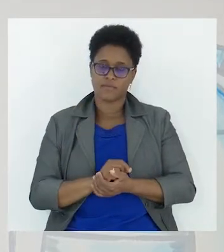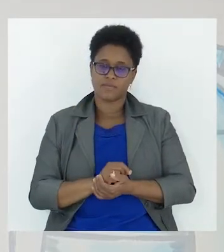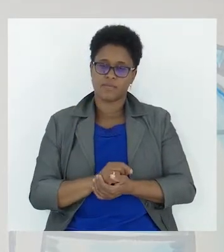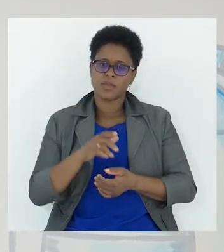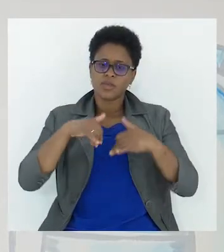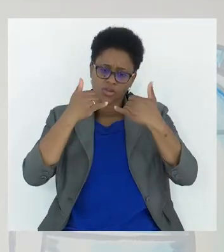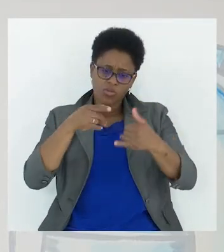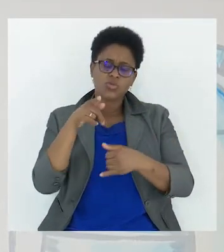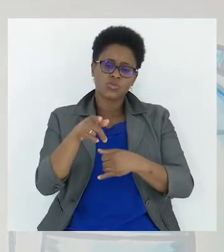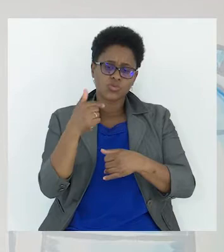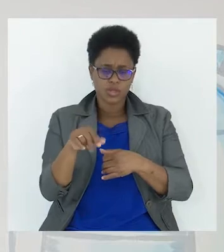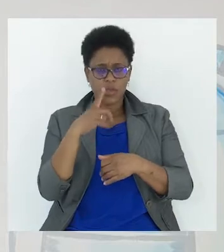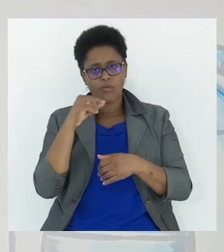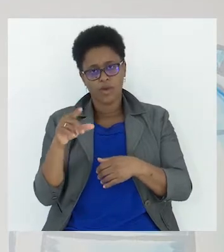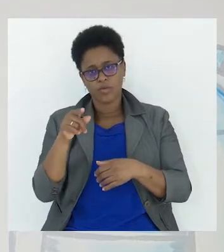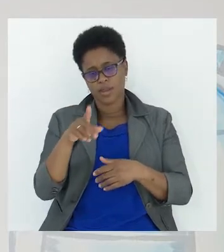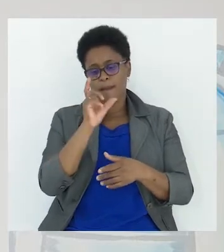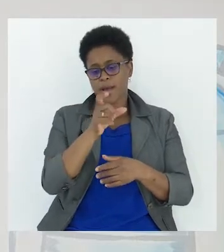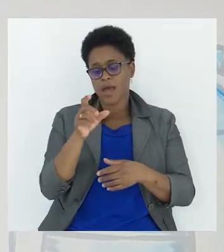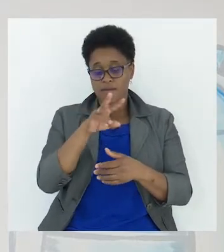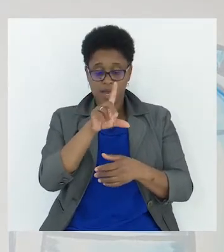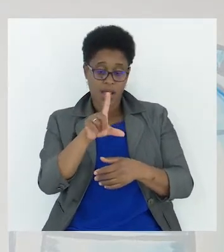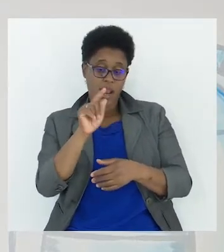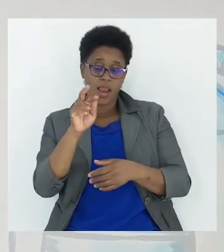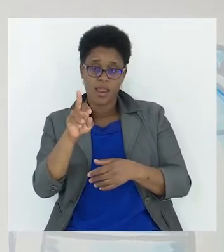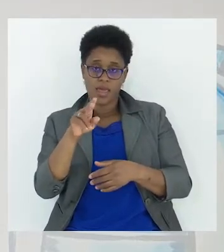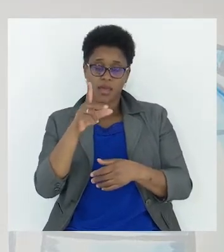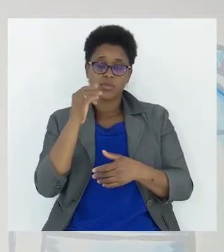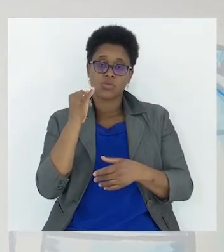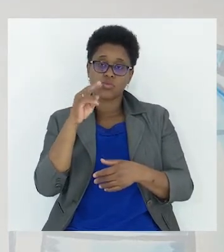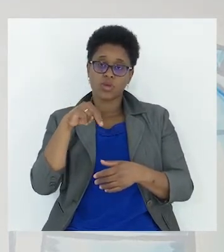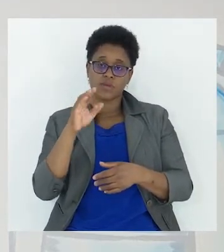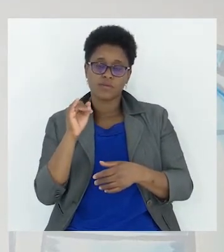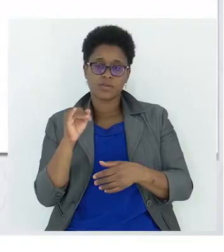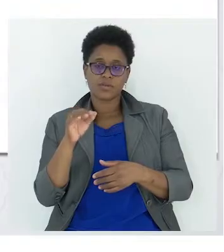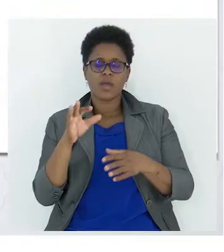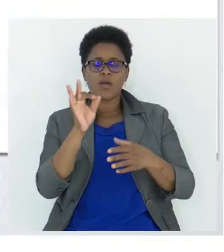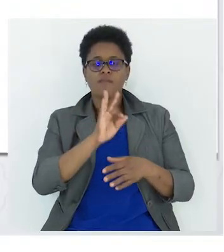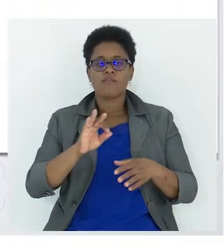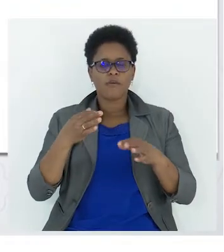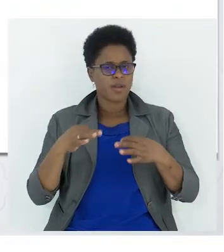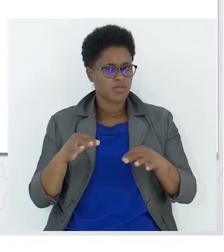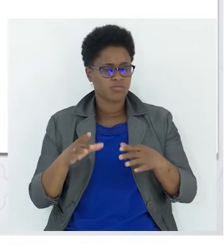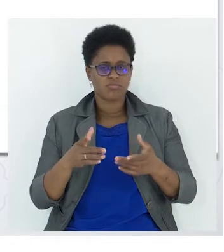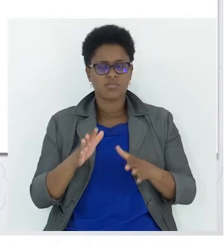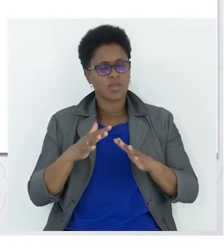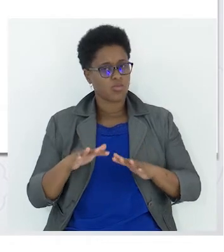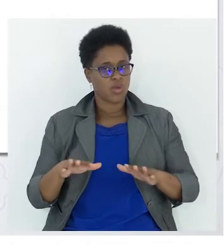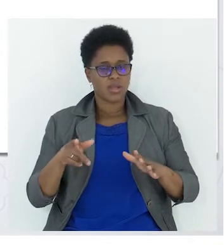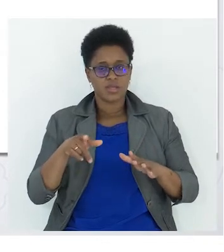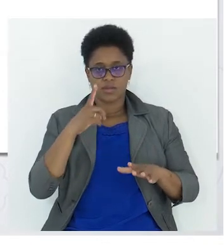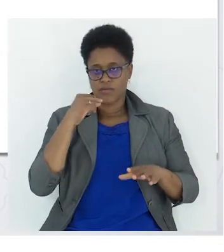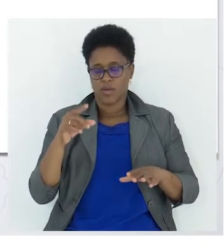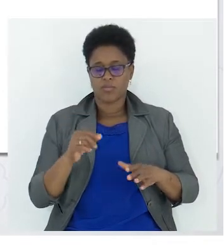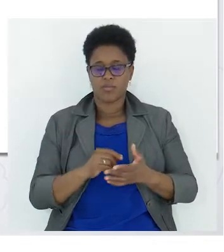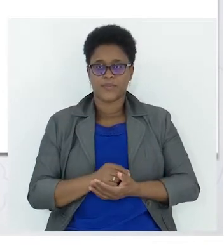verbo aqui, a palavra ler. O verbo ler no infinitivo. Forma natural desse verbo.